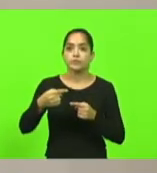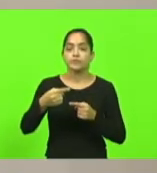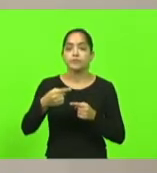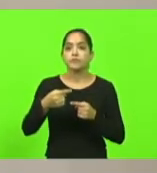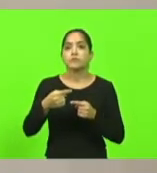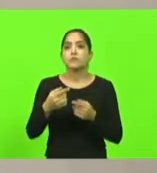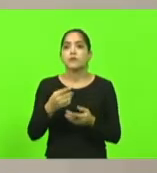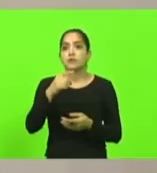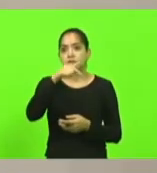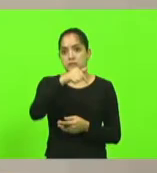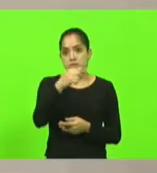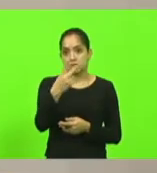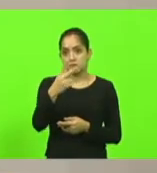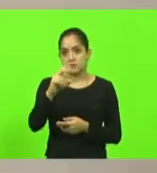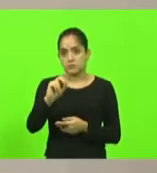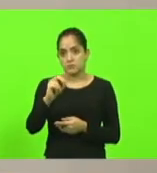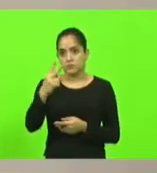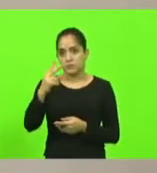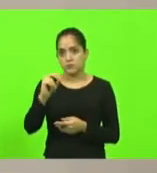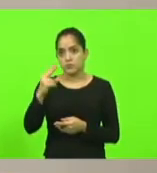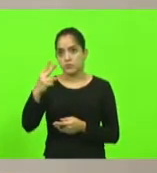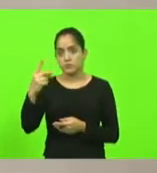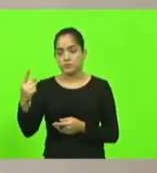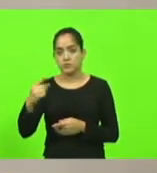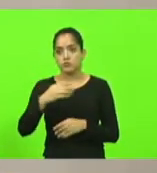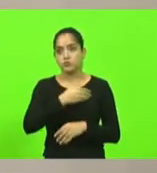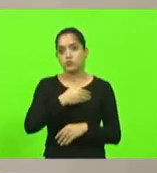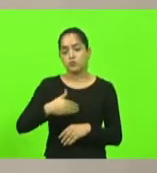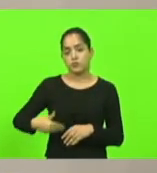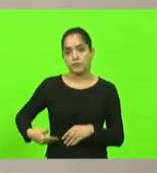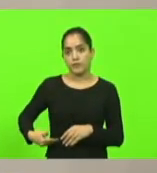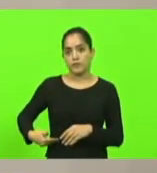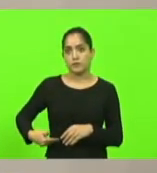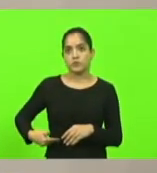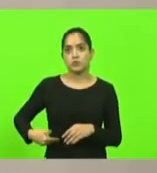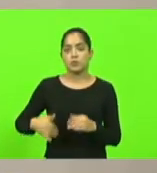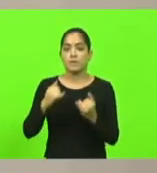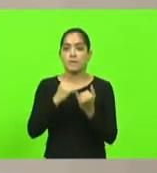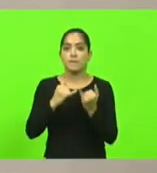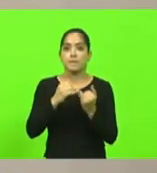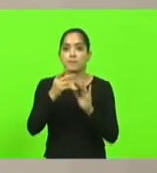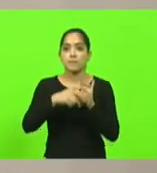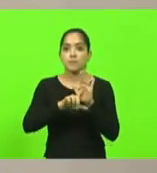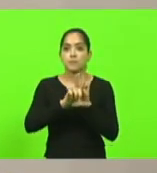veto 720/2021, autor Governo do Estado. Veto parcial ao PL